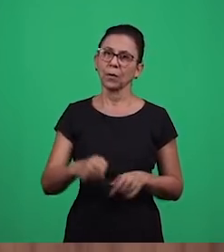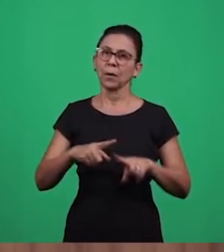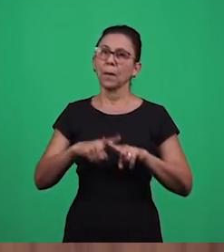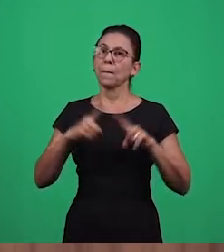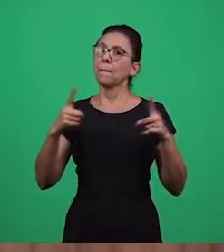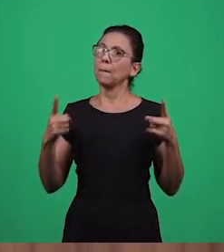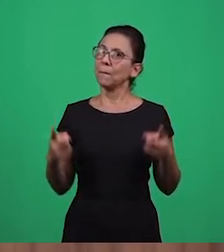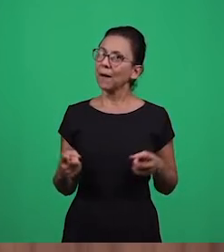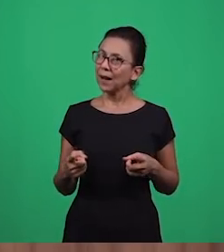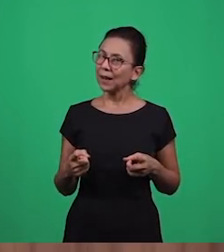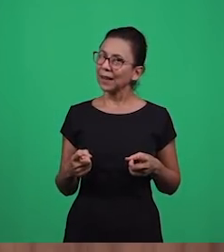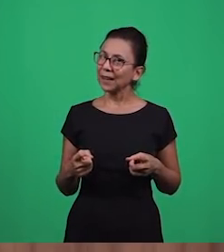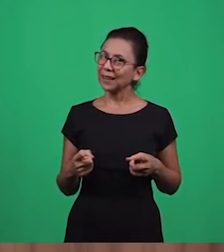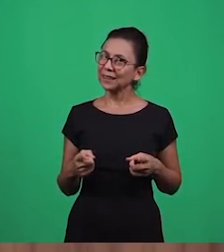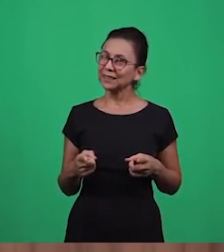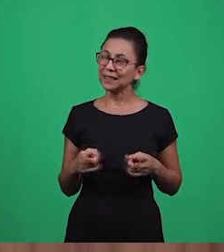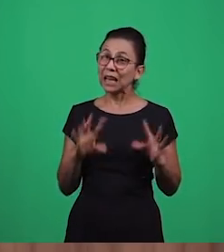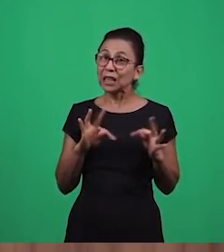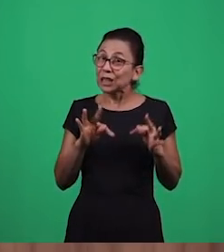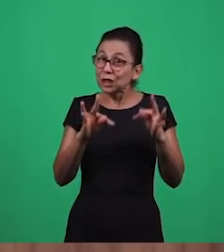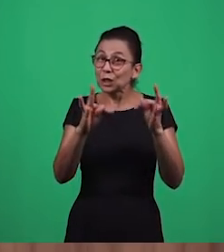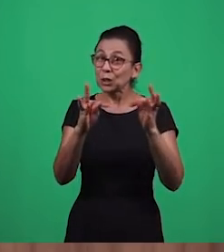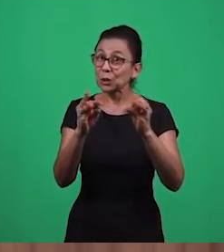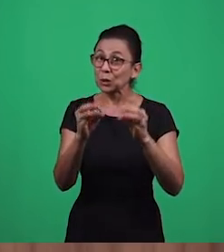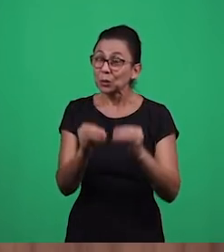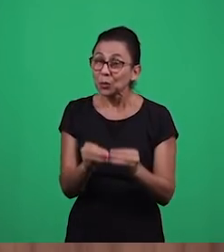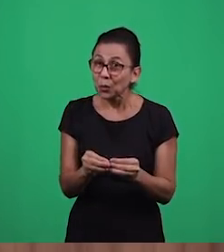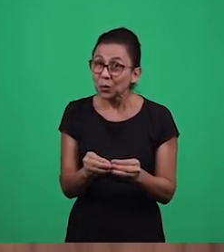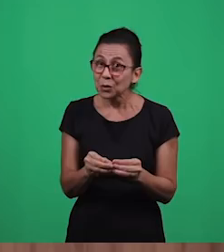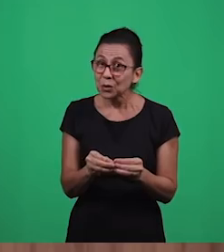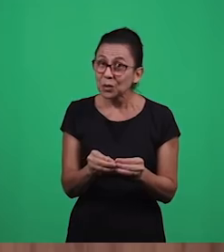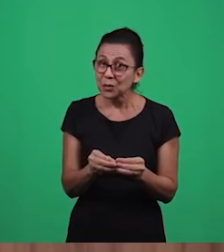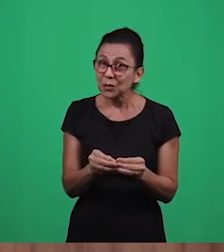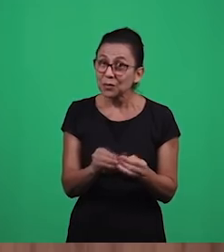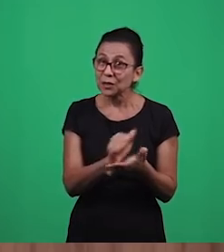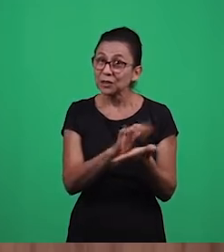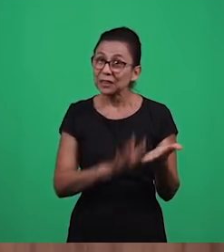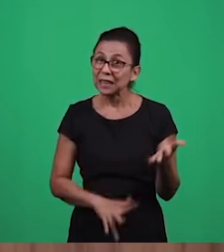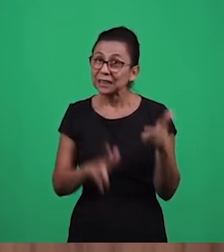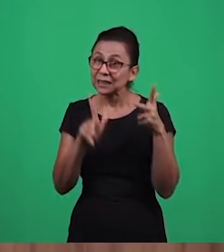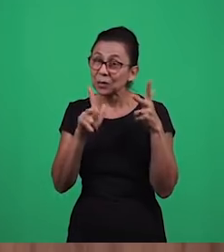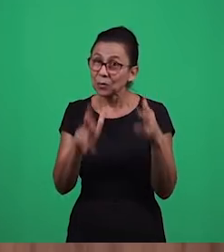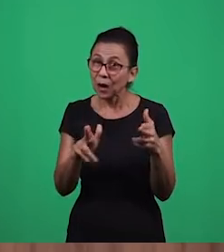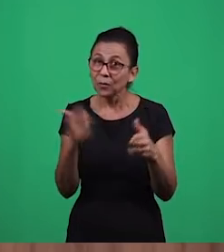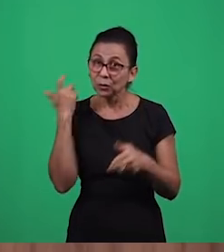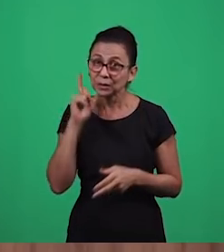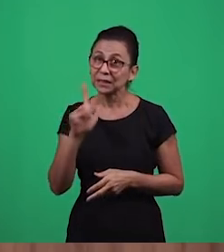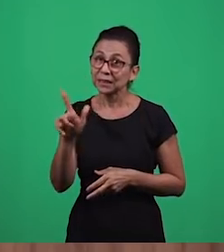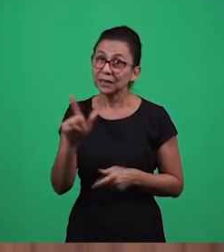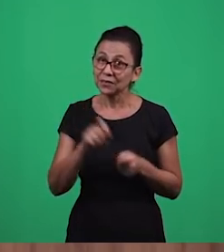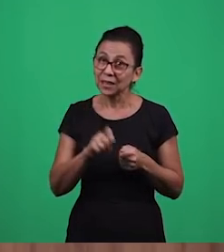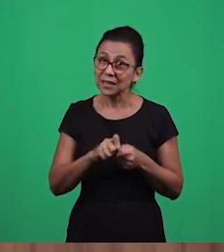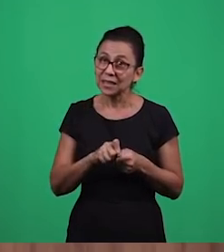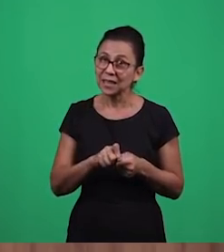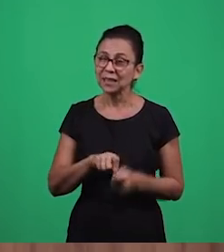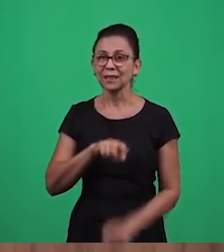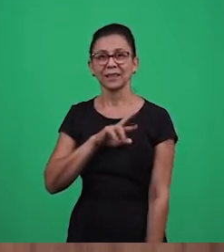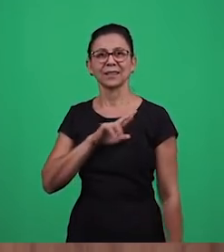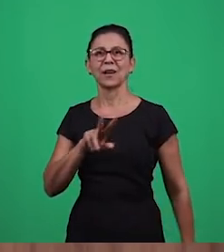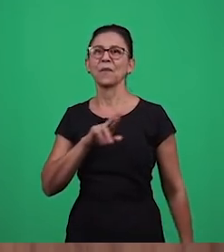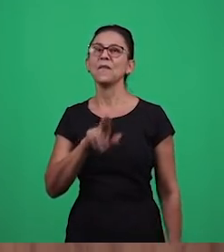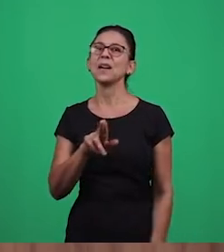Isso não significa que todos eles vão fazer ao mesmo tempo essas tarefas, mas que nós, pais, na rotina, temos